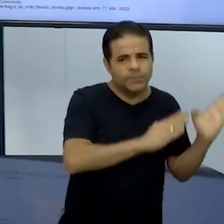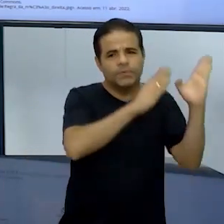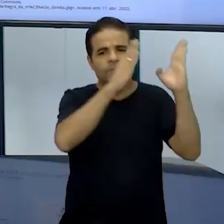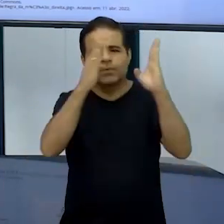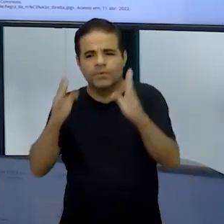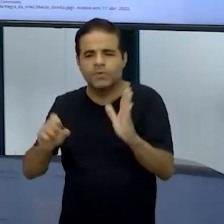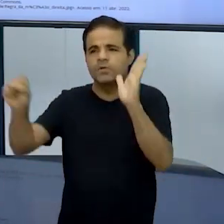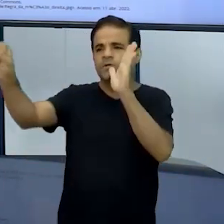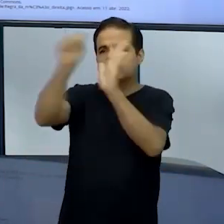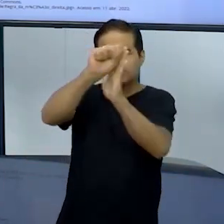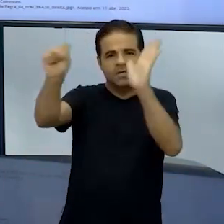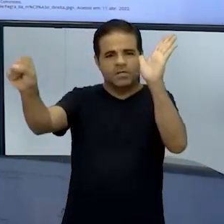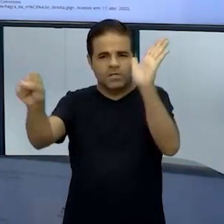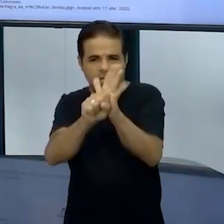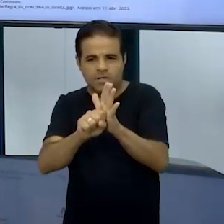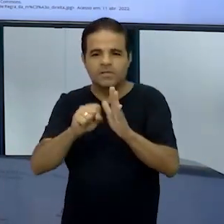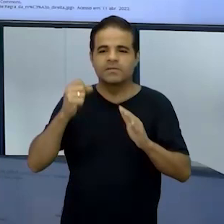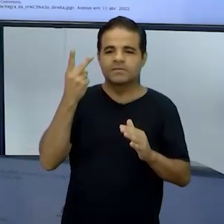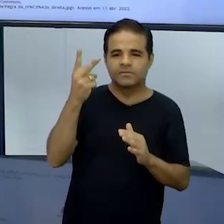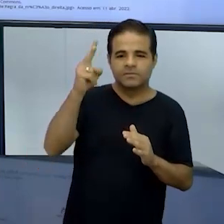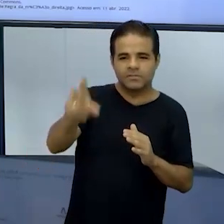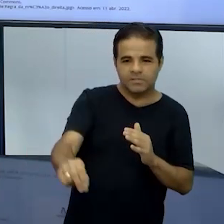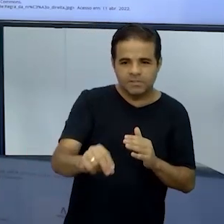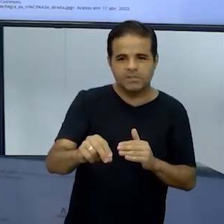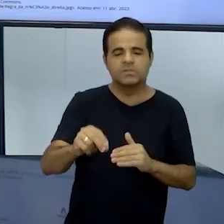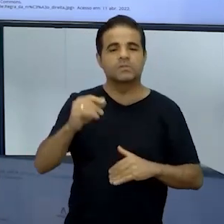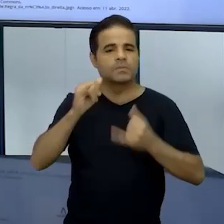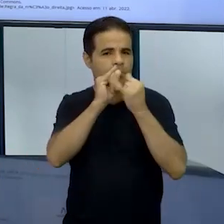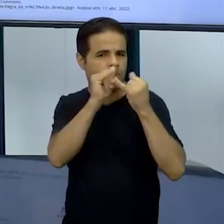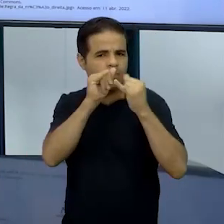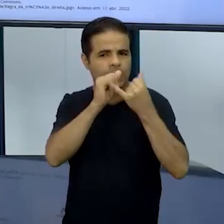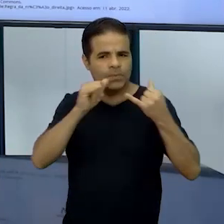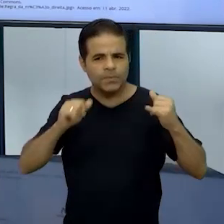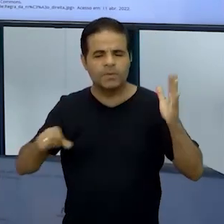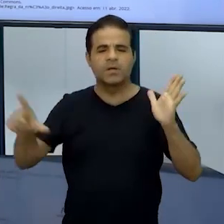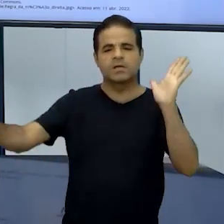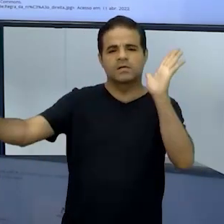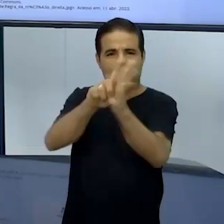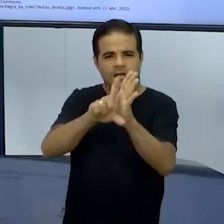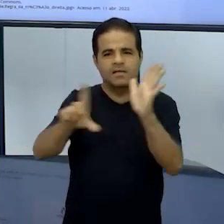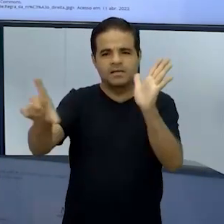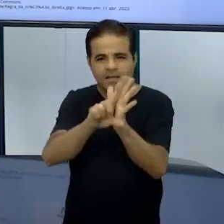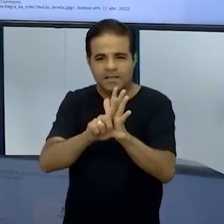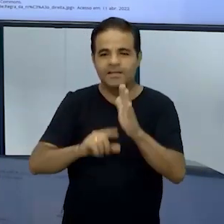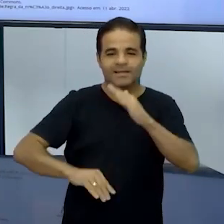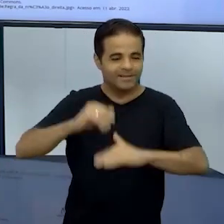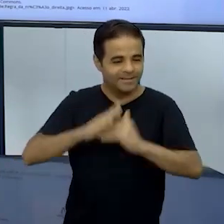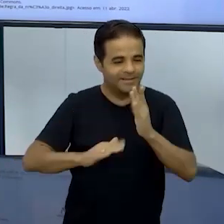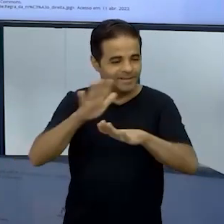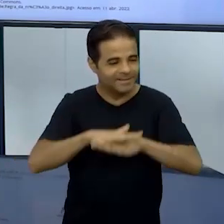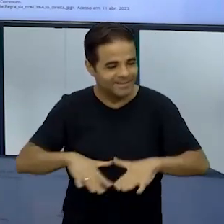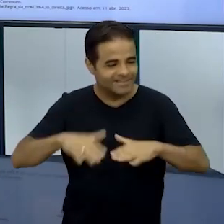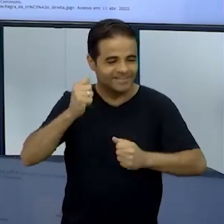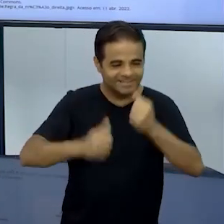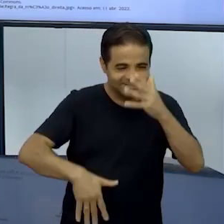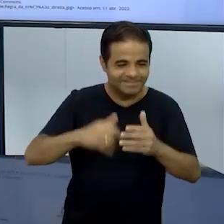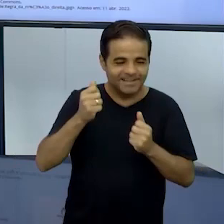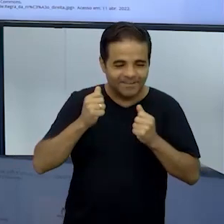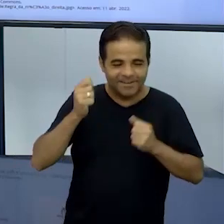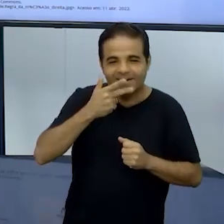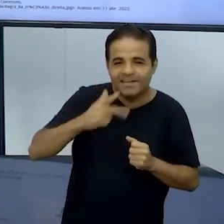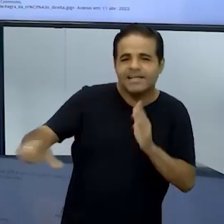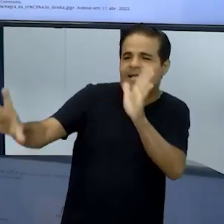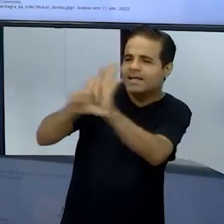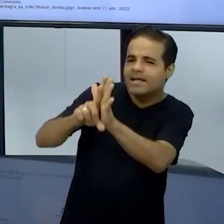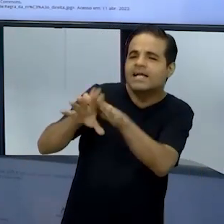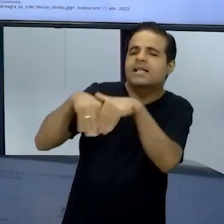XX, com o avanço aí, né? Do eletromagnetismo e assim por as leis do eletromagnetismo que vamos falar para vocês nessas aulas aí. Que lei